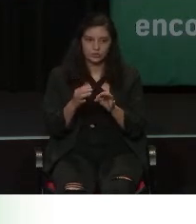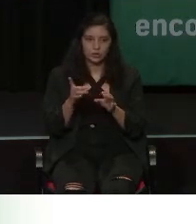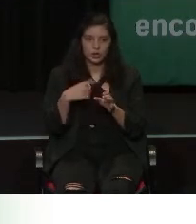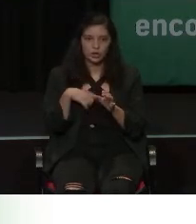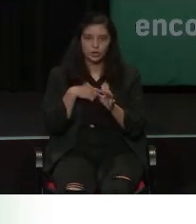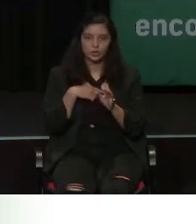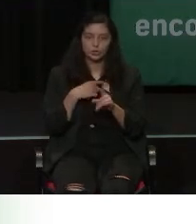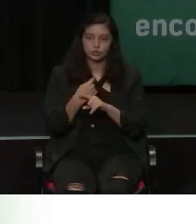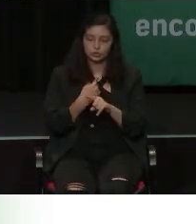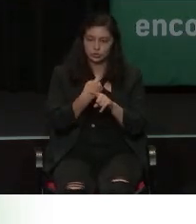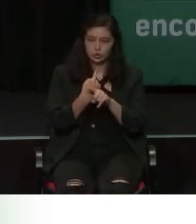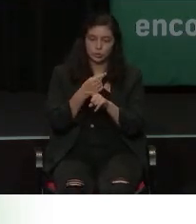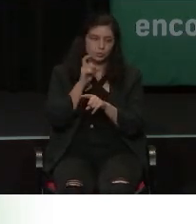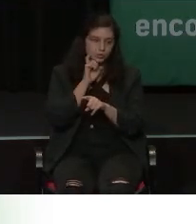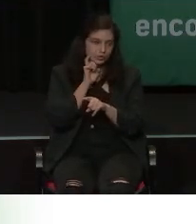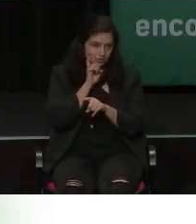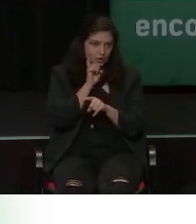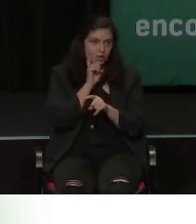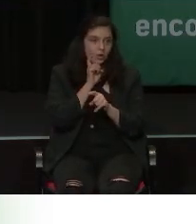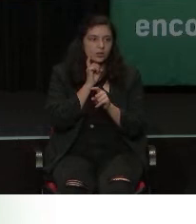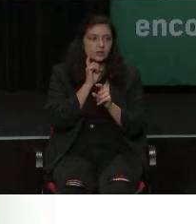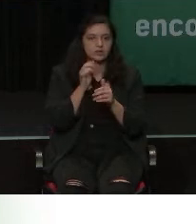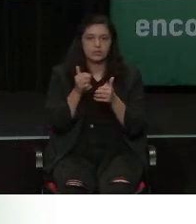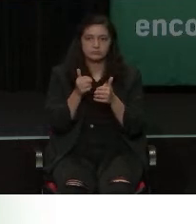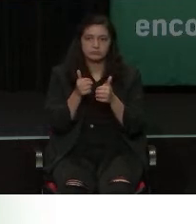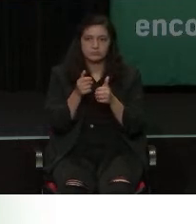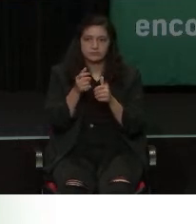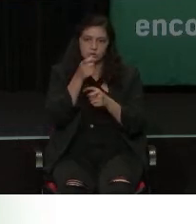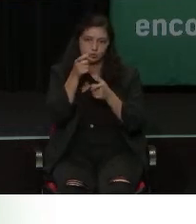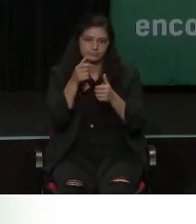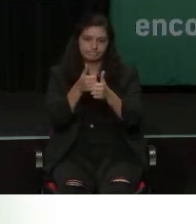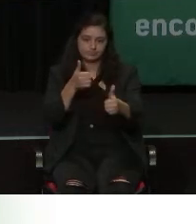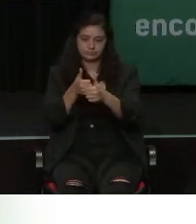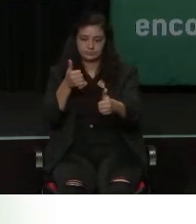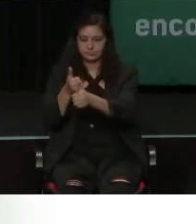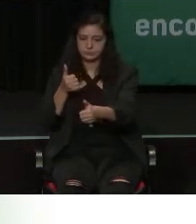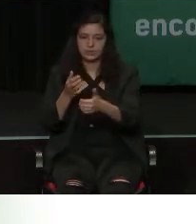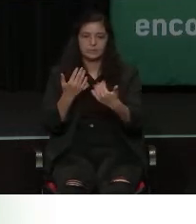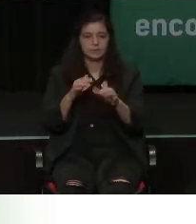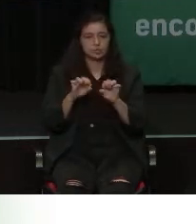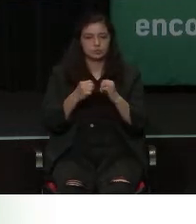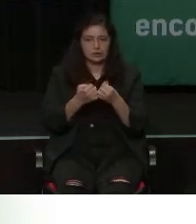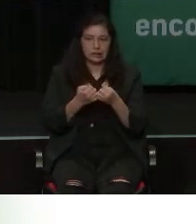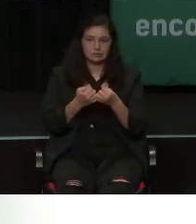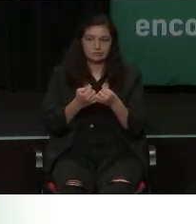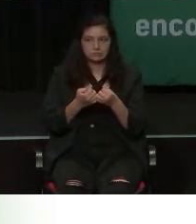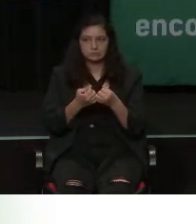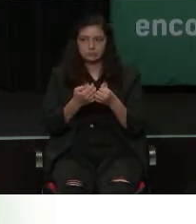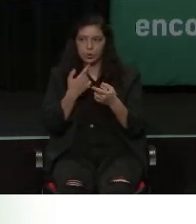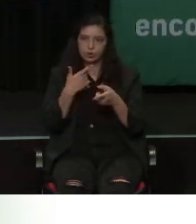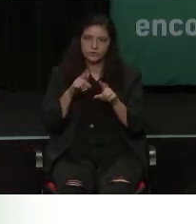medidas de proteção e de distância social, mas a sociedade já estava a retomar a